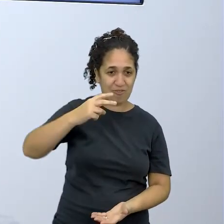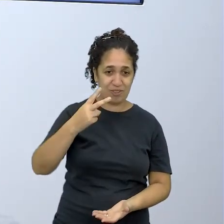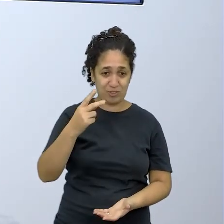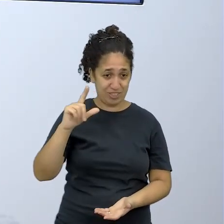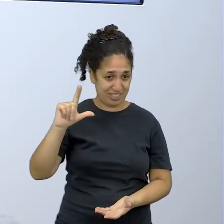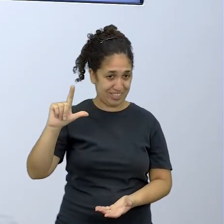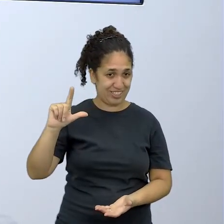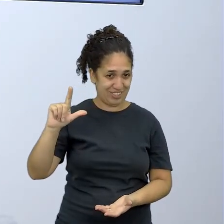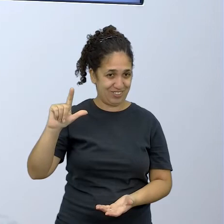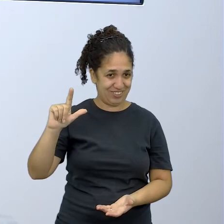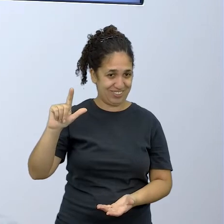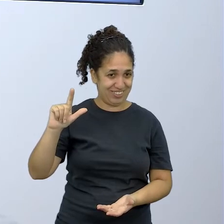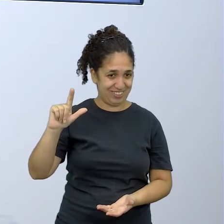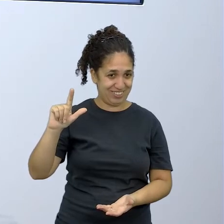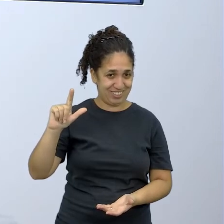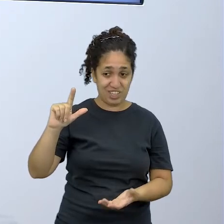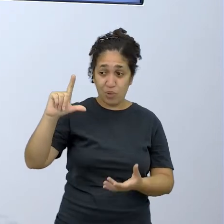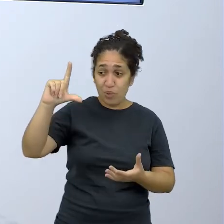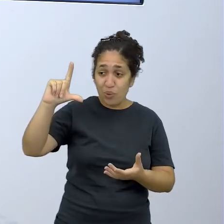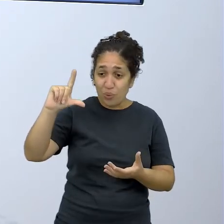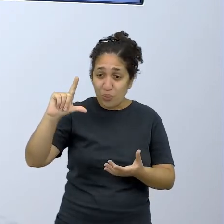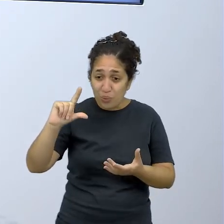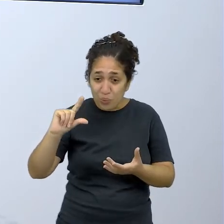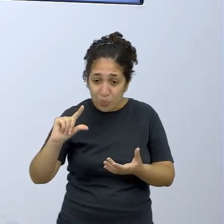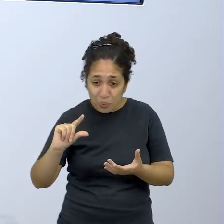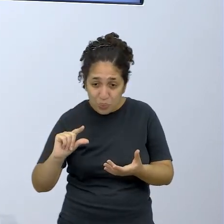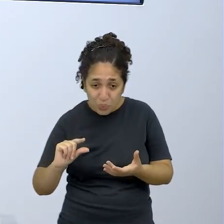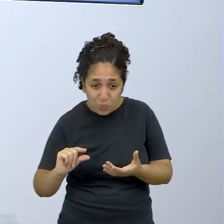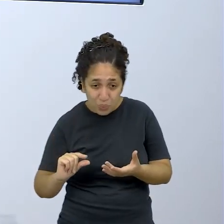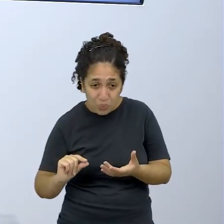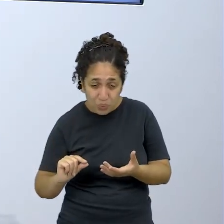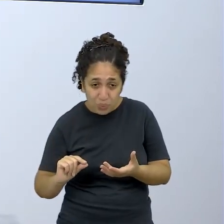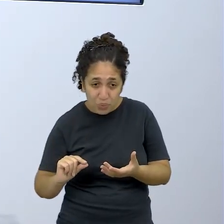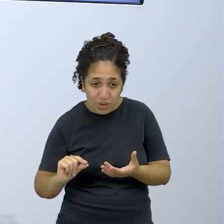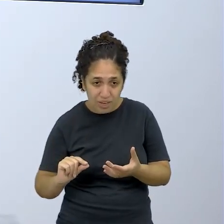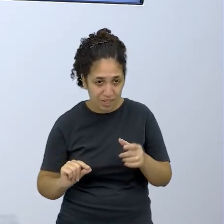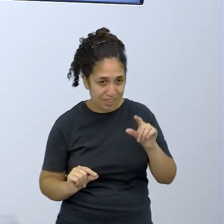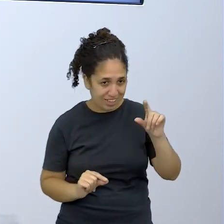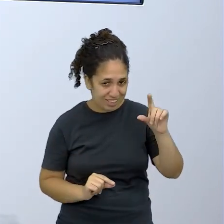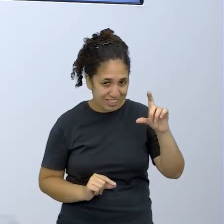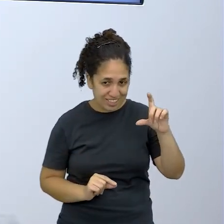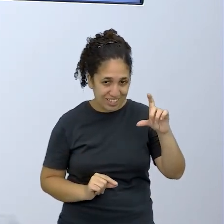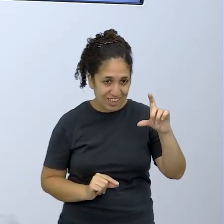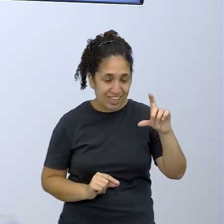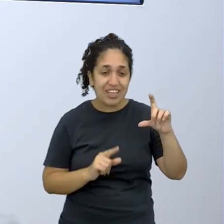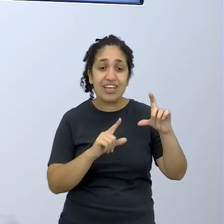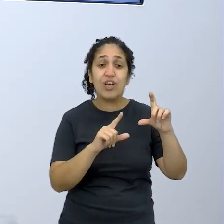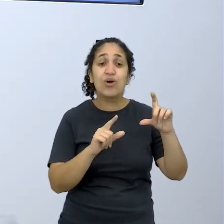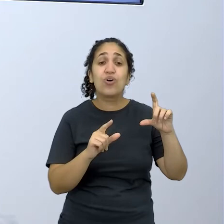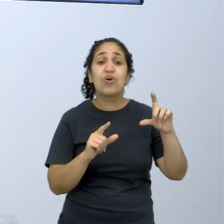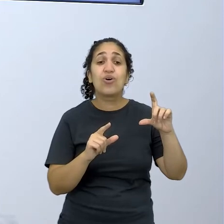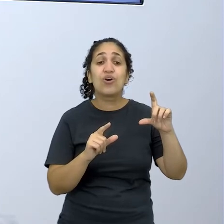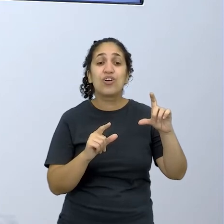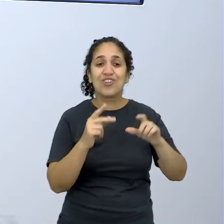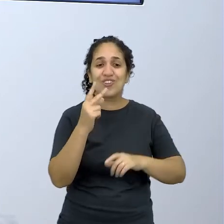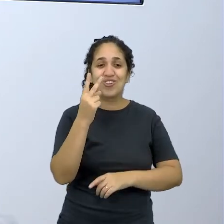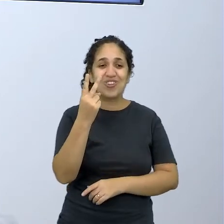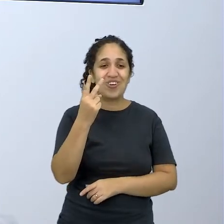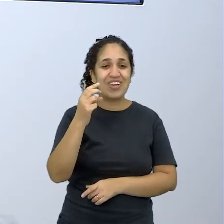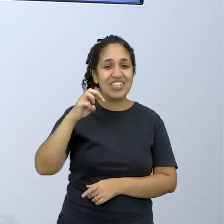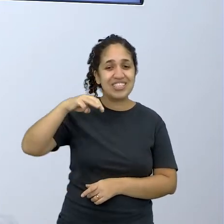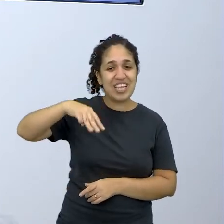litros, se eu reduzir, então, essa garrafinha teria que ter 2